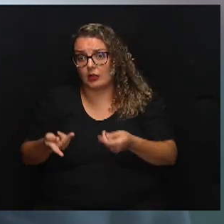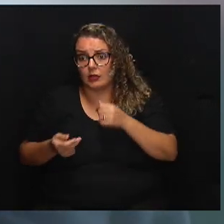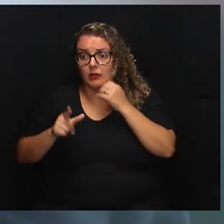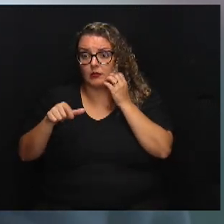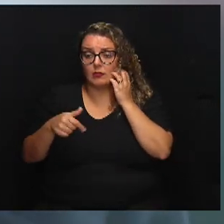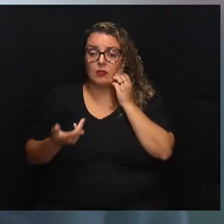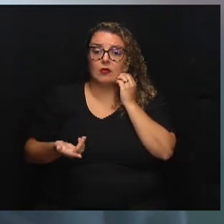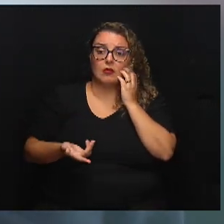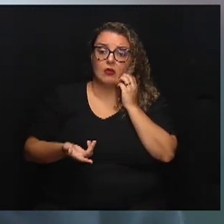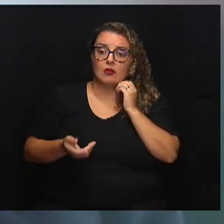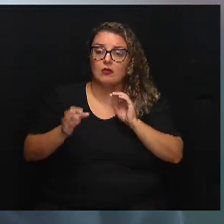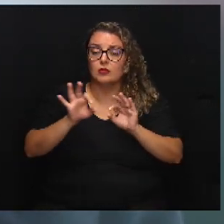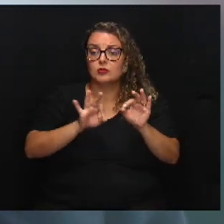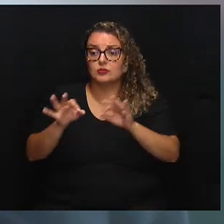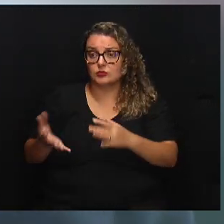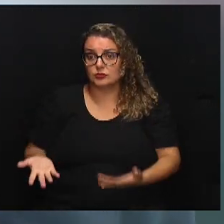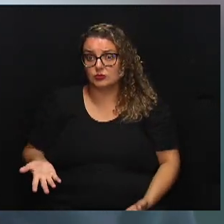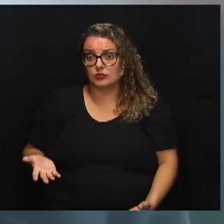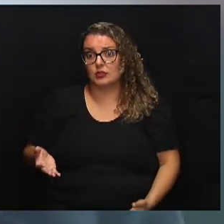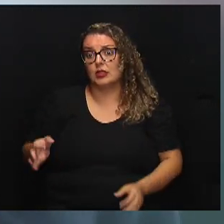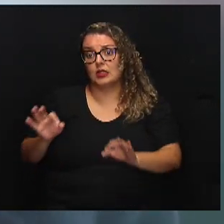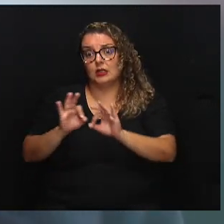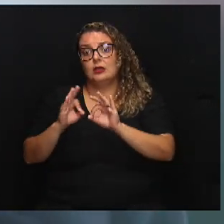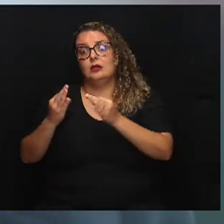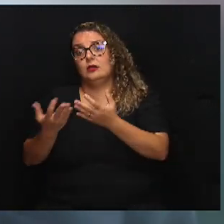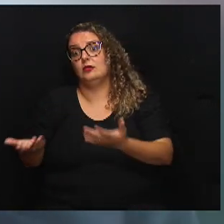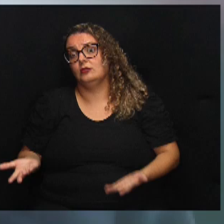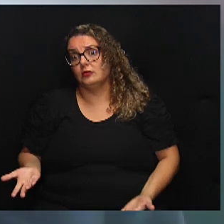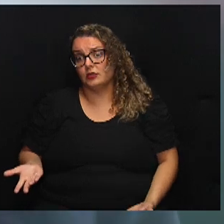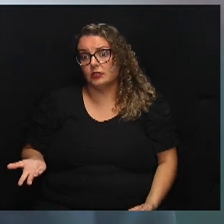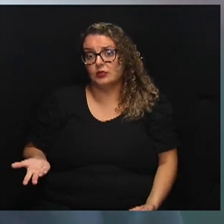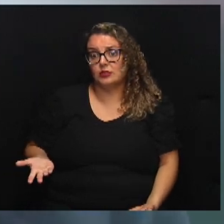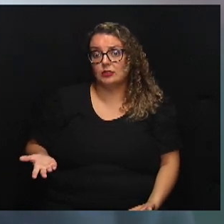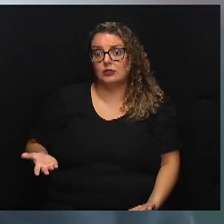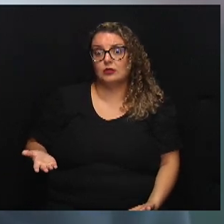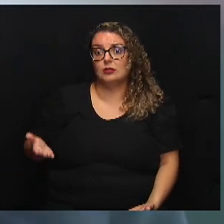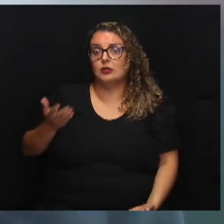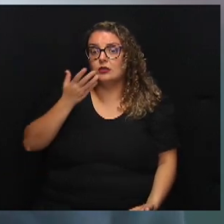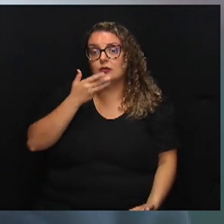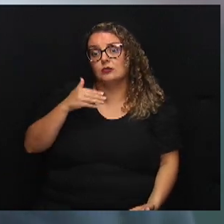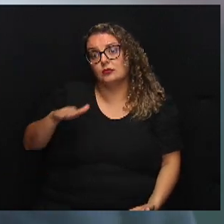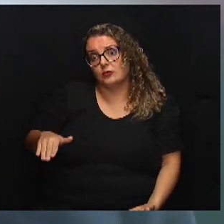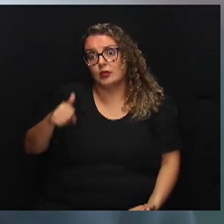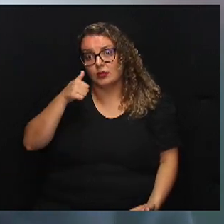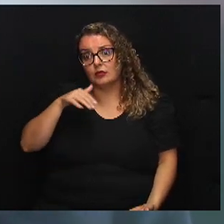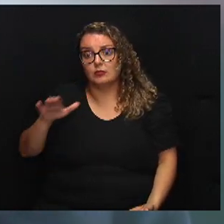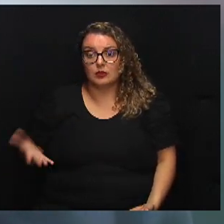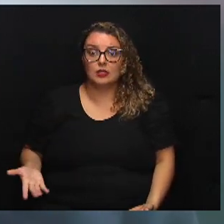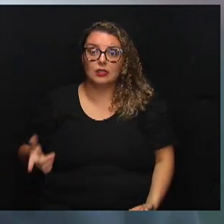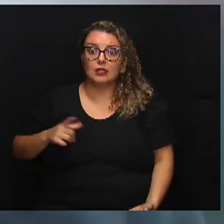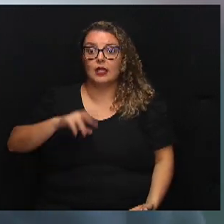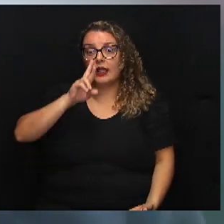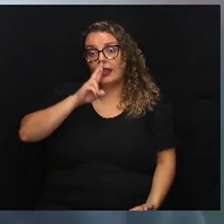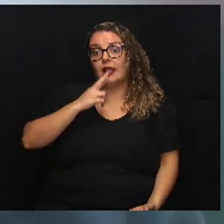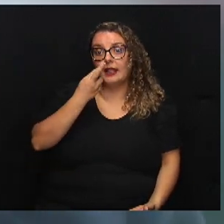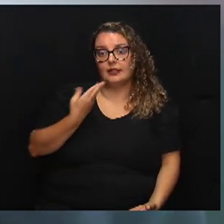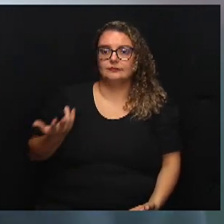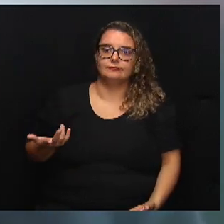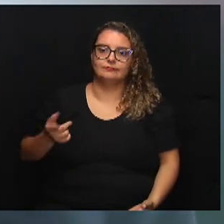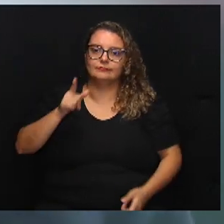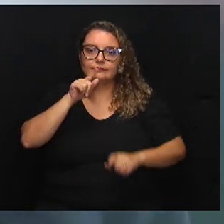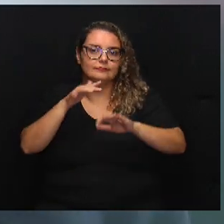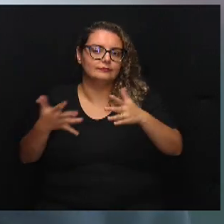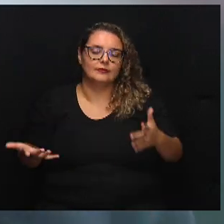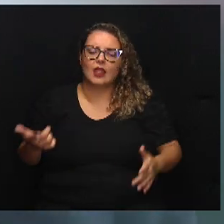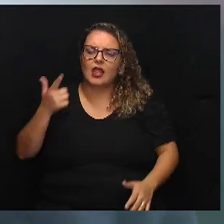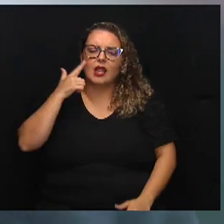anos, a família leva o pequenininho, a pequenininha, tem um sorvetinho, está na praia. É